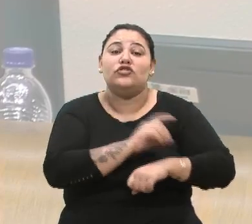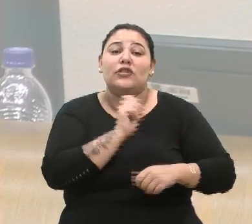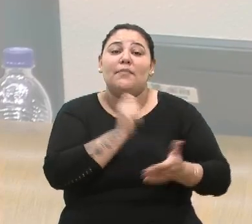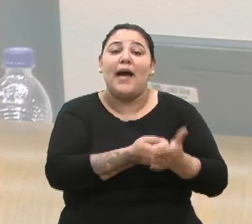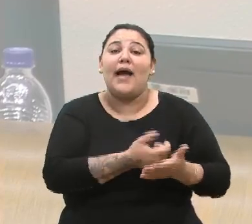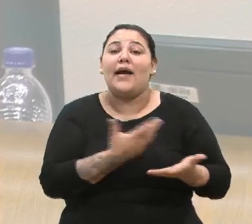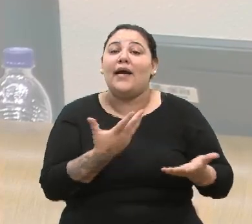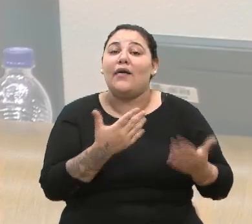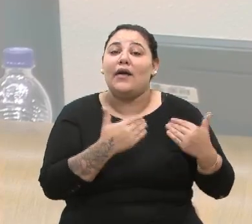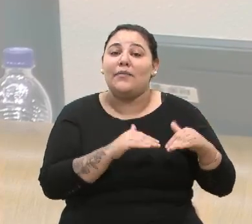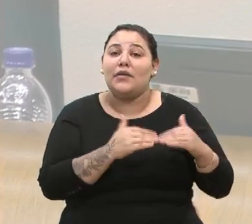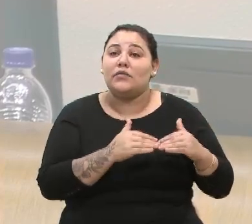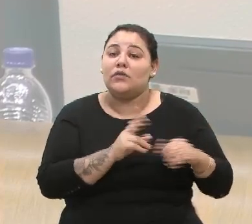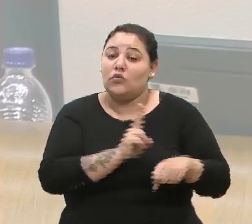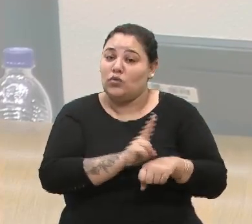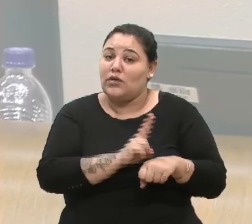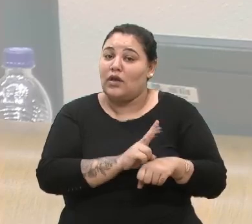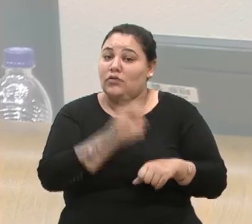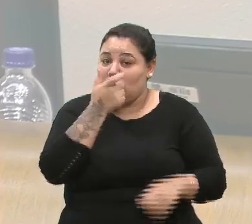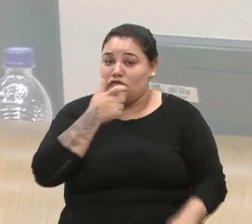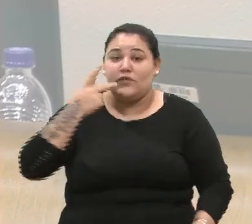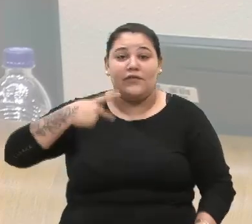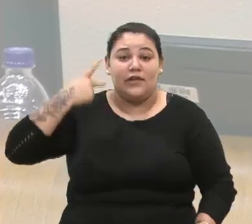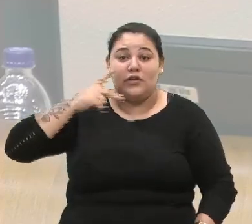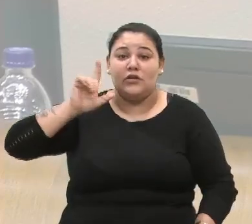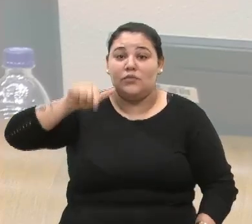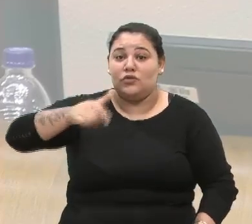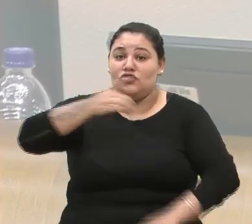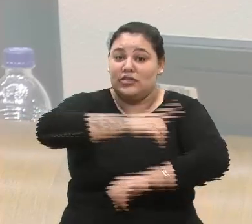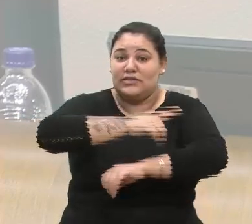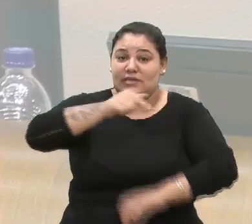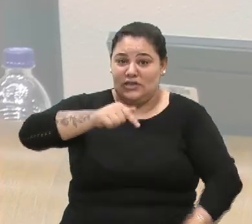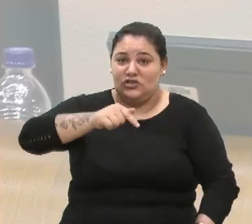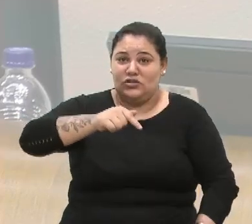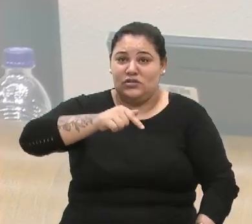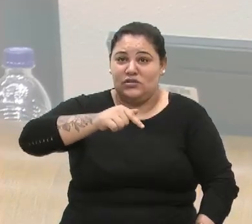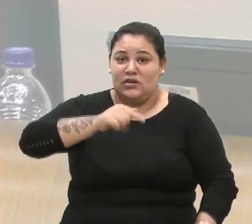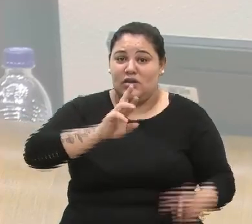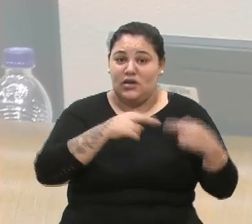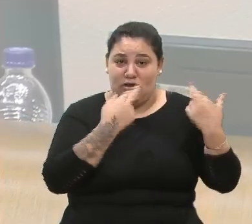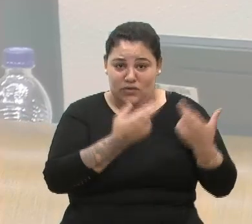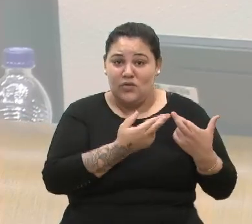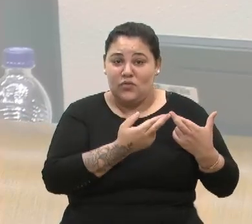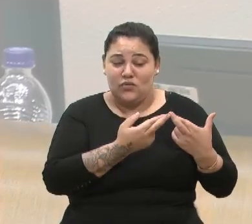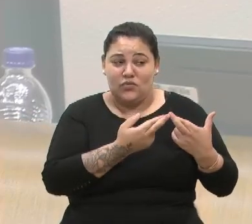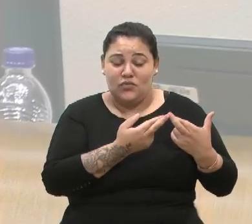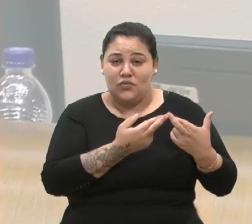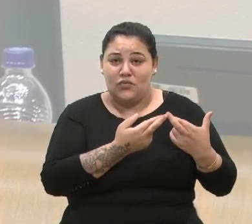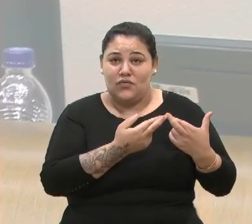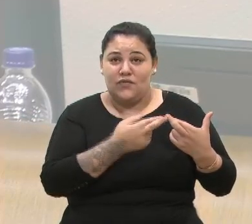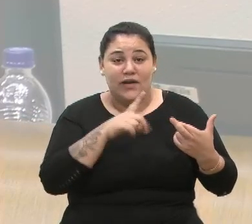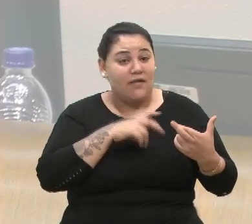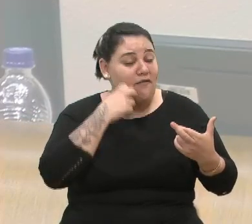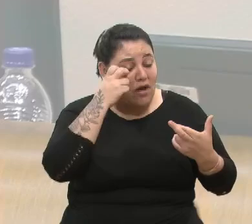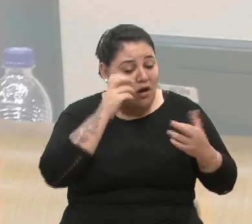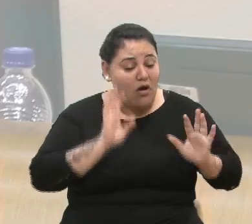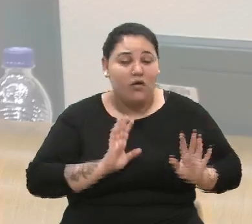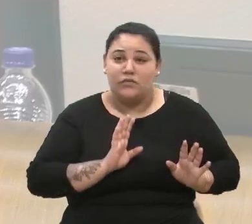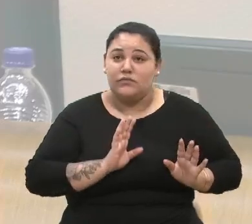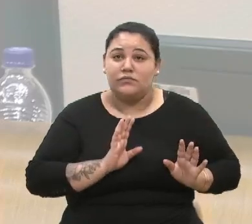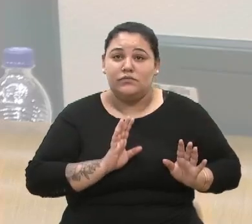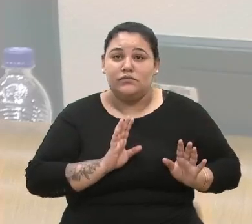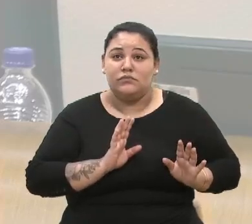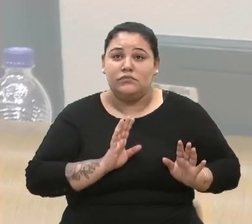muito cuidado, que eu acho que vai ter vereador aqui, depois do dia 7, né, a reunião, depois do dia 7 que vai passar vergonha.